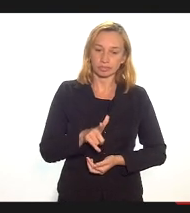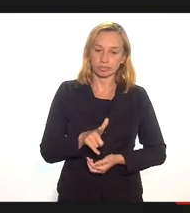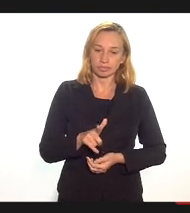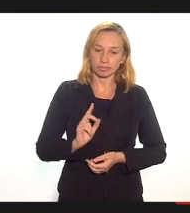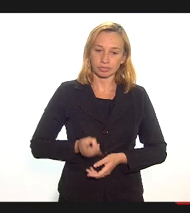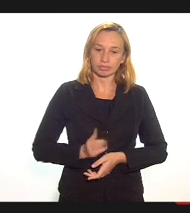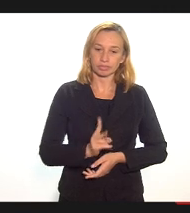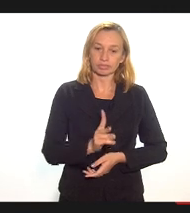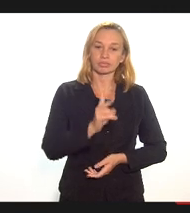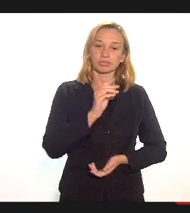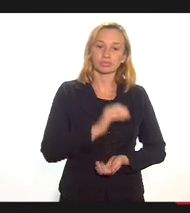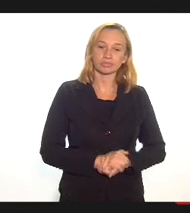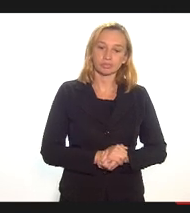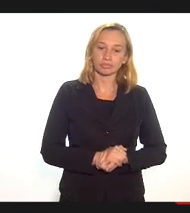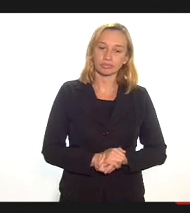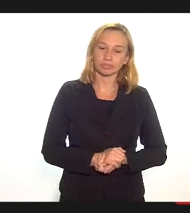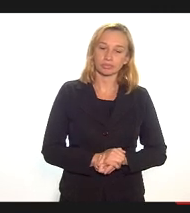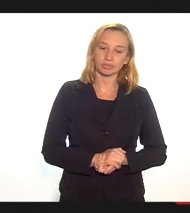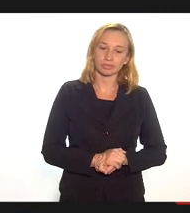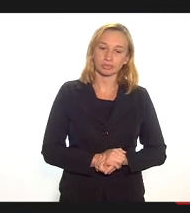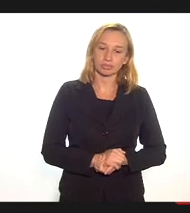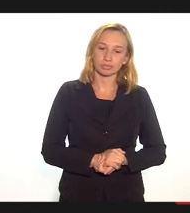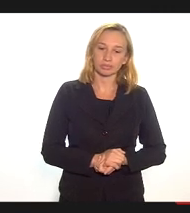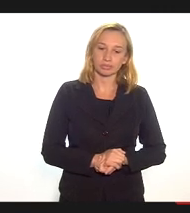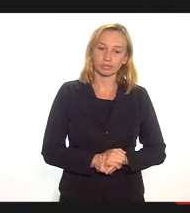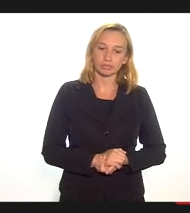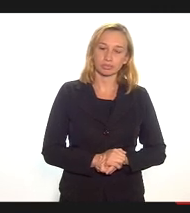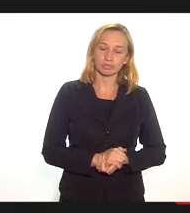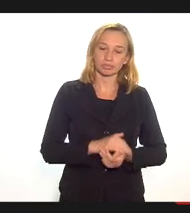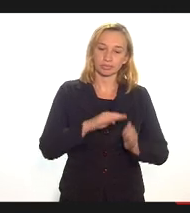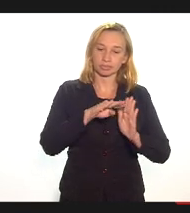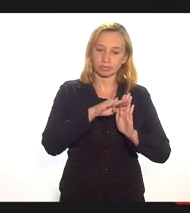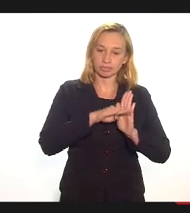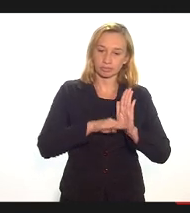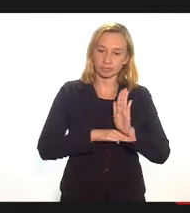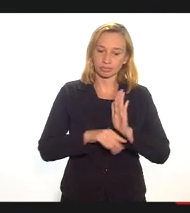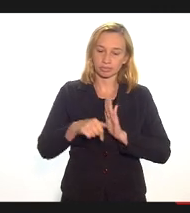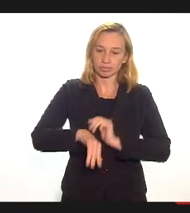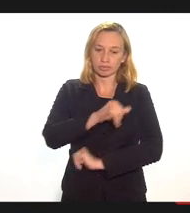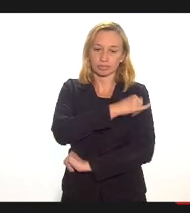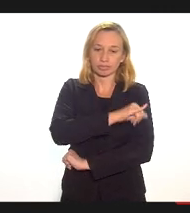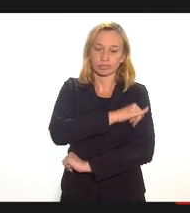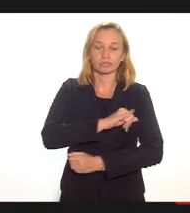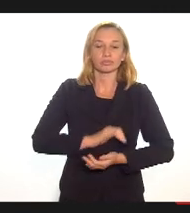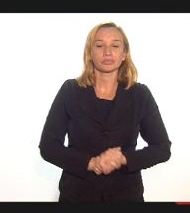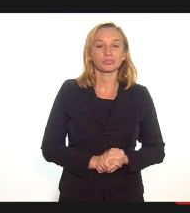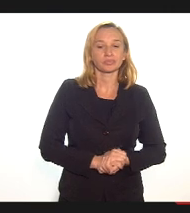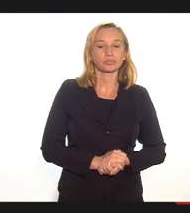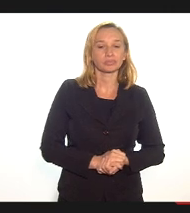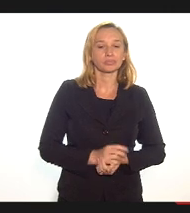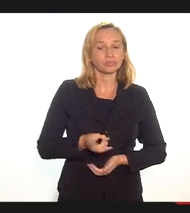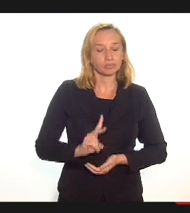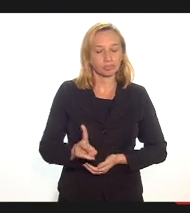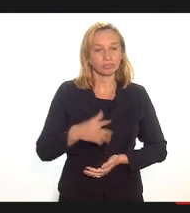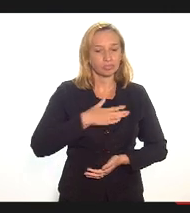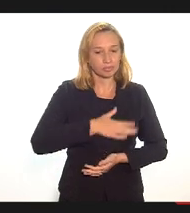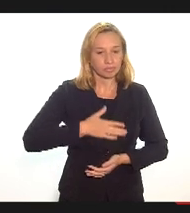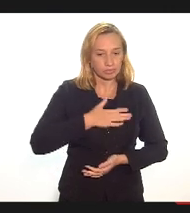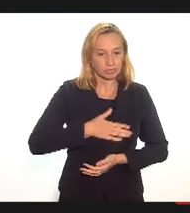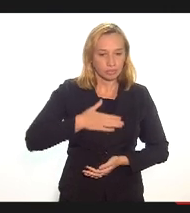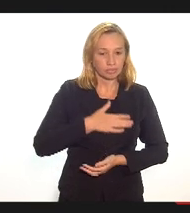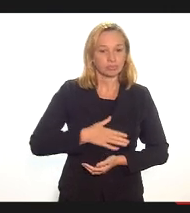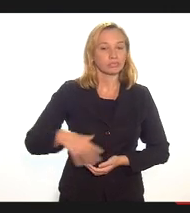né, essa agenda aqui no Rio de Janeiro. Bem, eu, como sempre, eu gosto muito